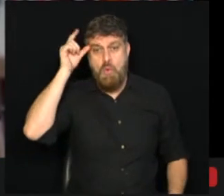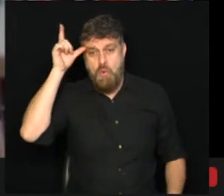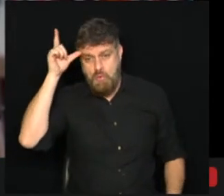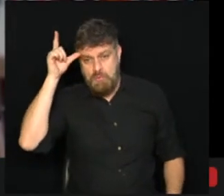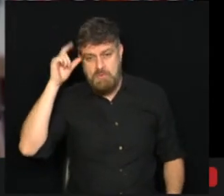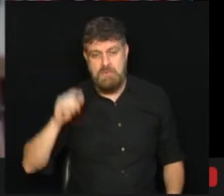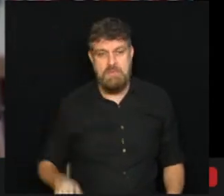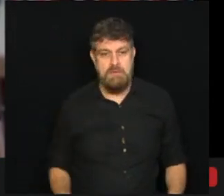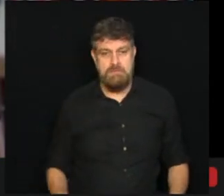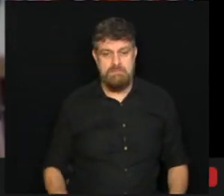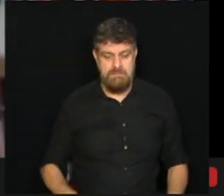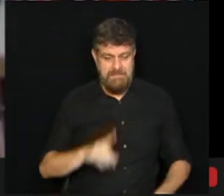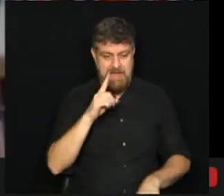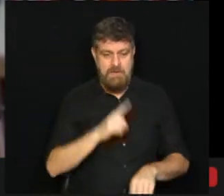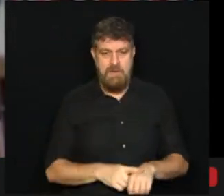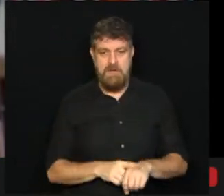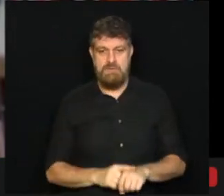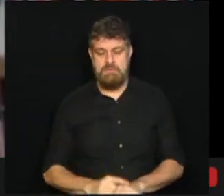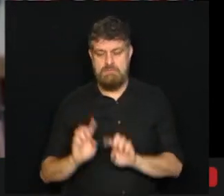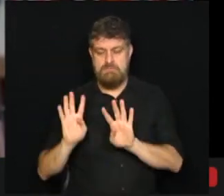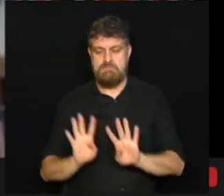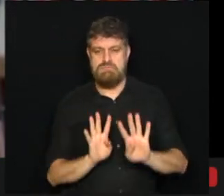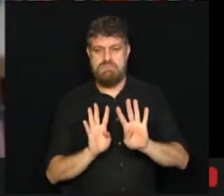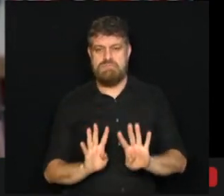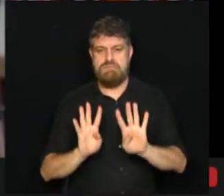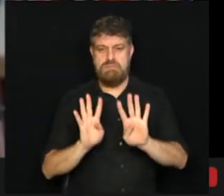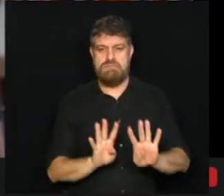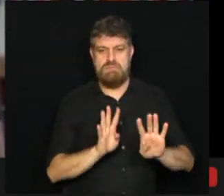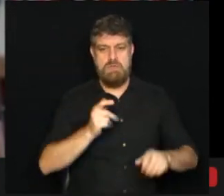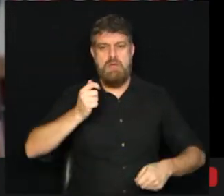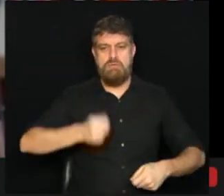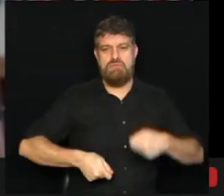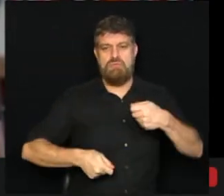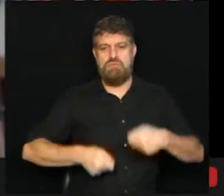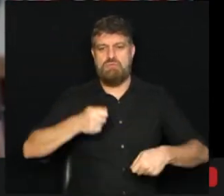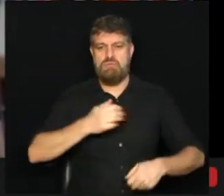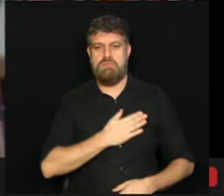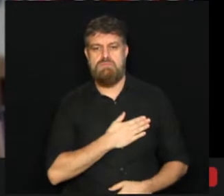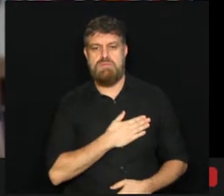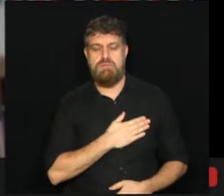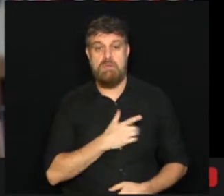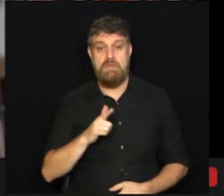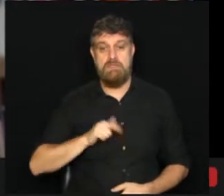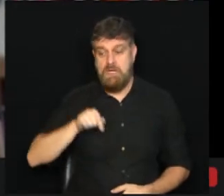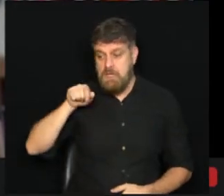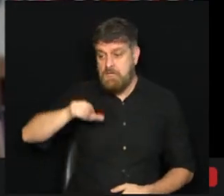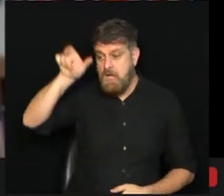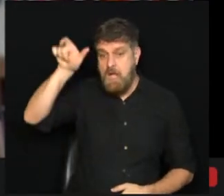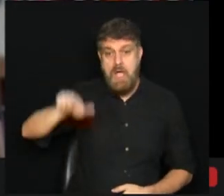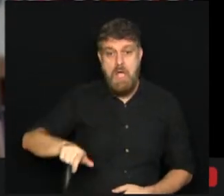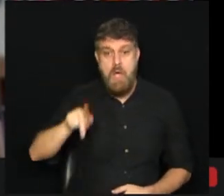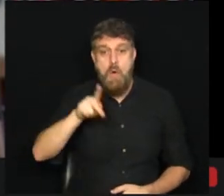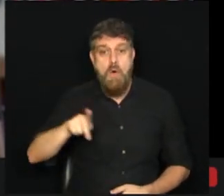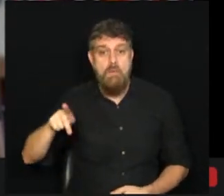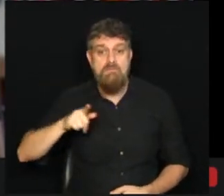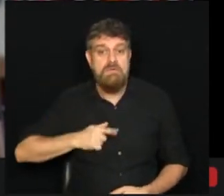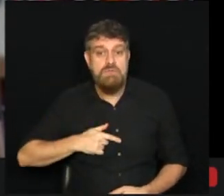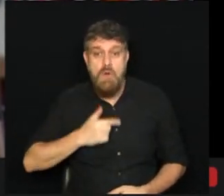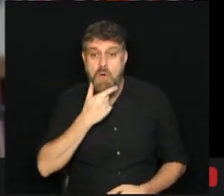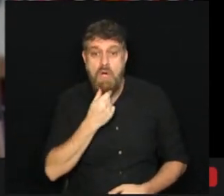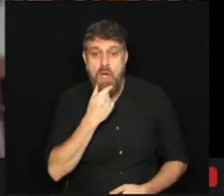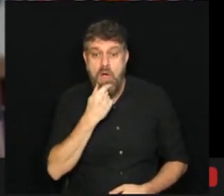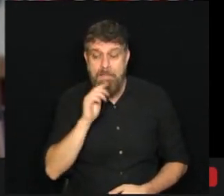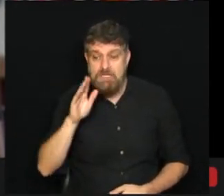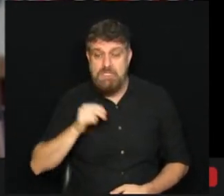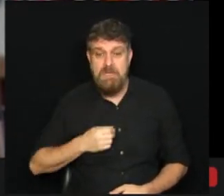durante o desfile, e ele passou, e aí isso motivou, inclusive, uma grande campanha que foi o Saia de Saia, que foi uma grande campanha